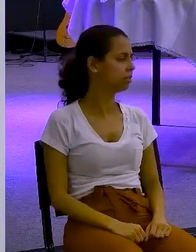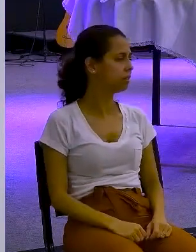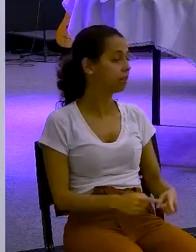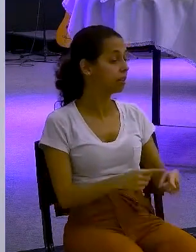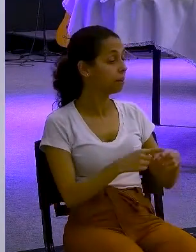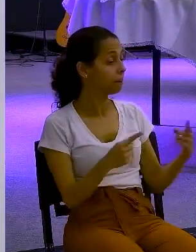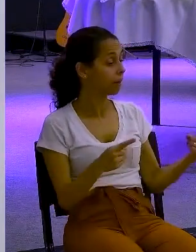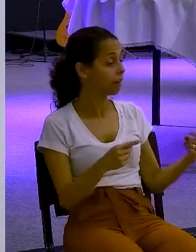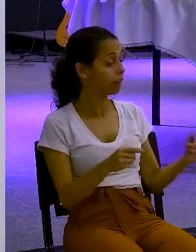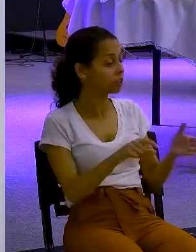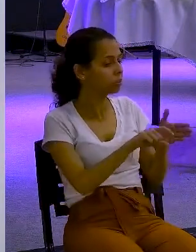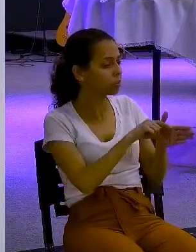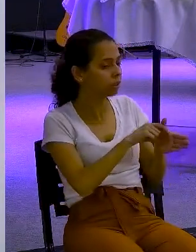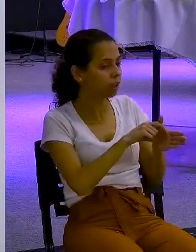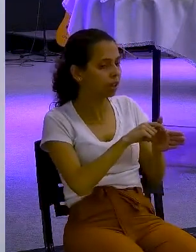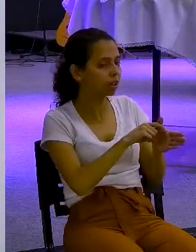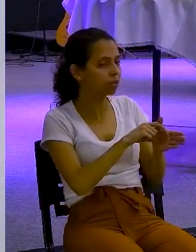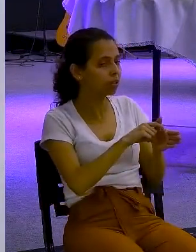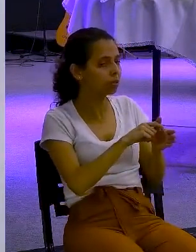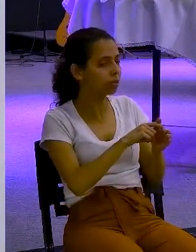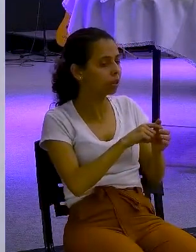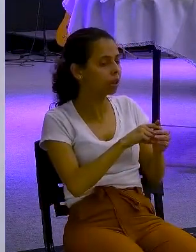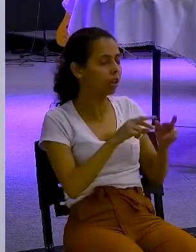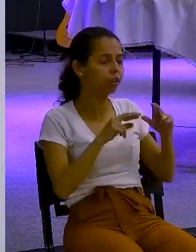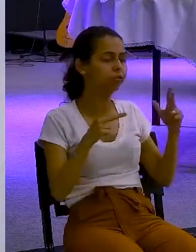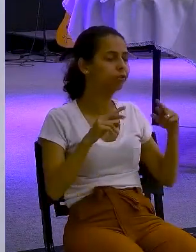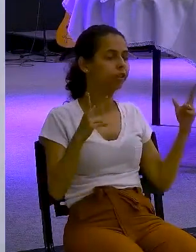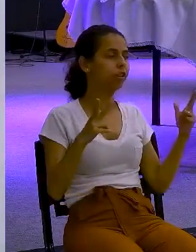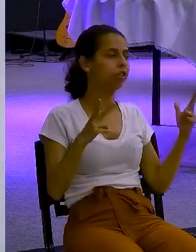que ele se revirava no ventre.